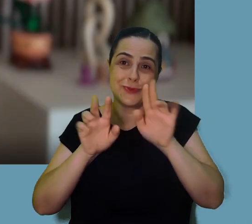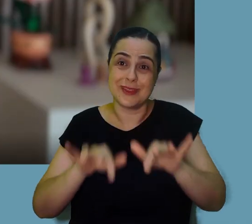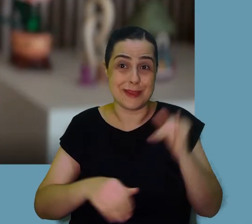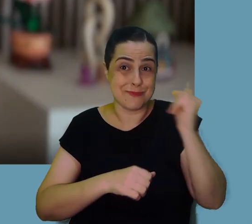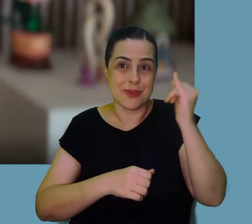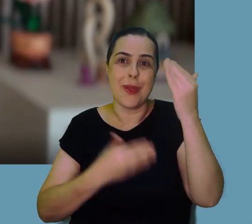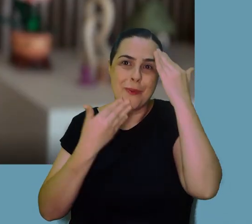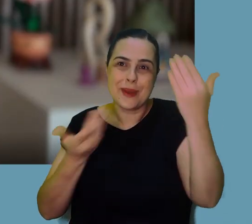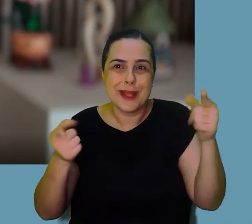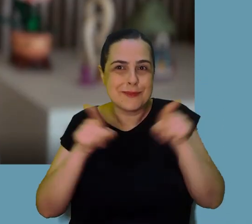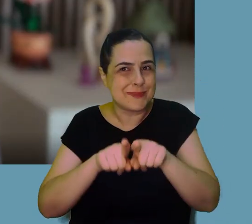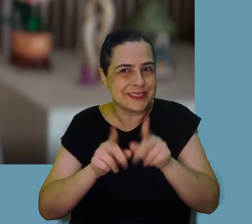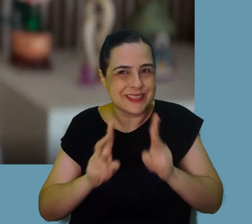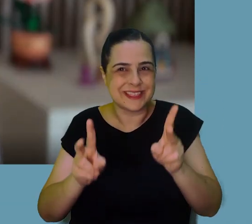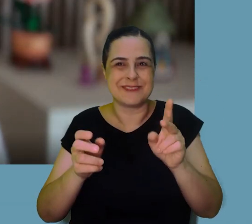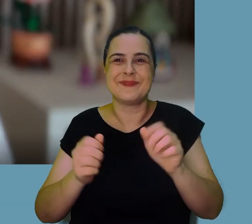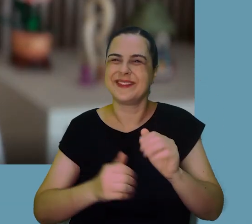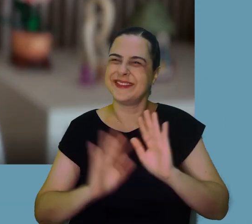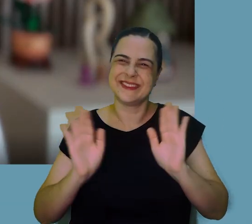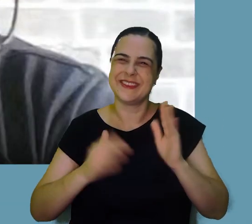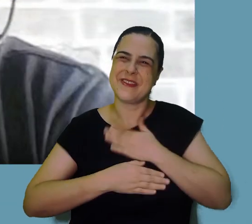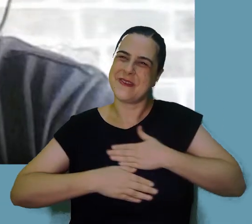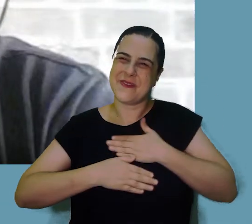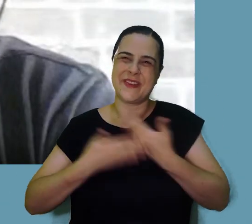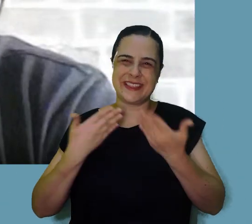E Perfeito. Obrigada pela parceria de sempre. Imagina, prazer falar com vocês.